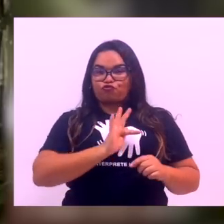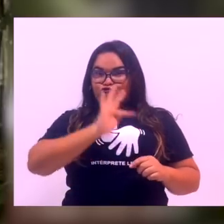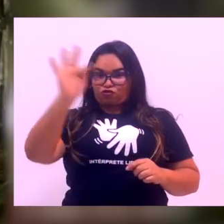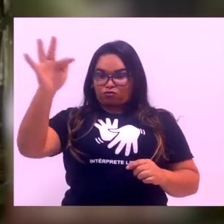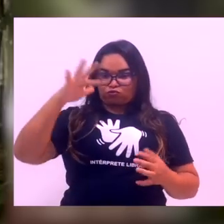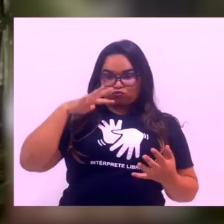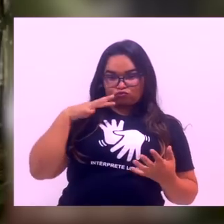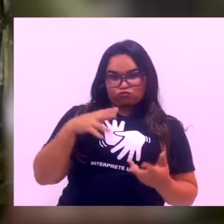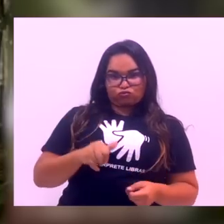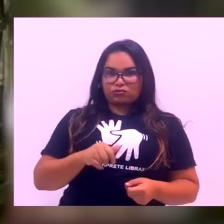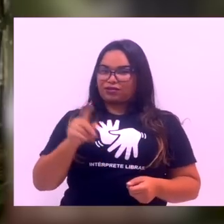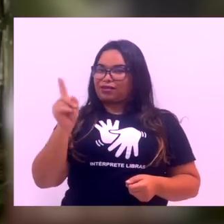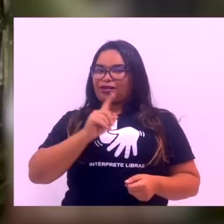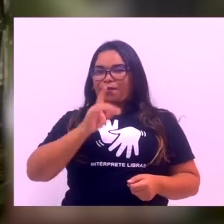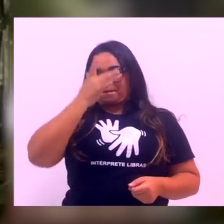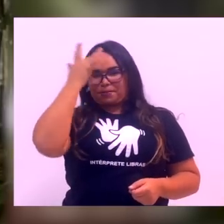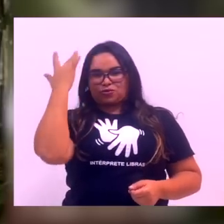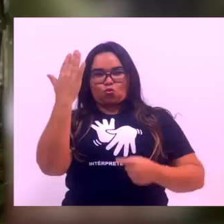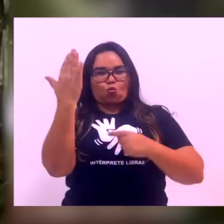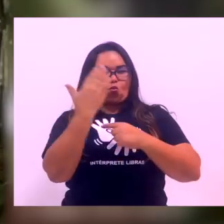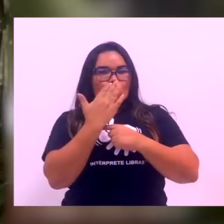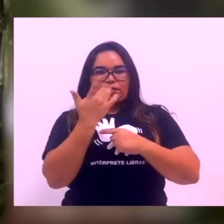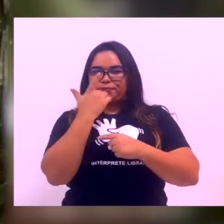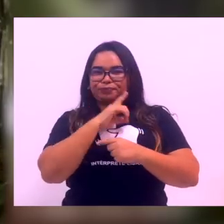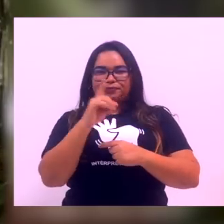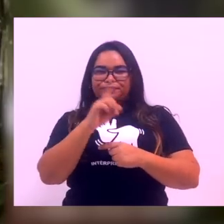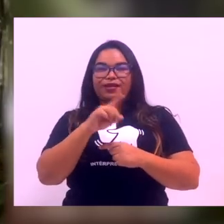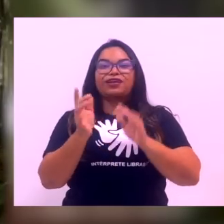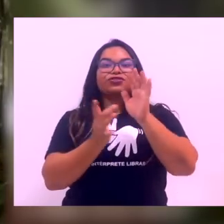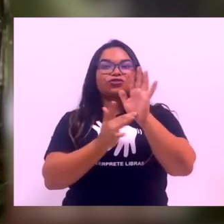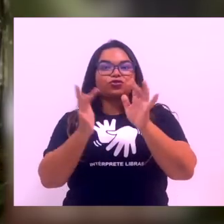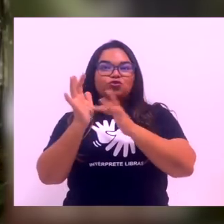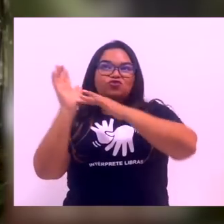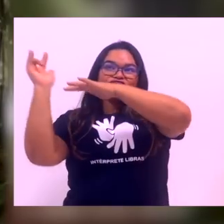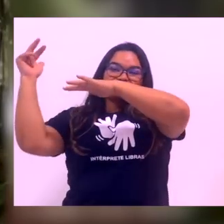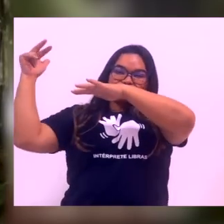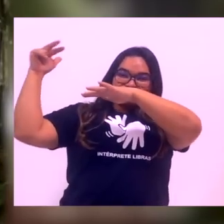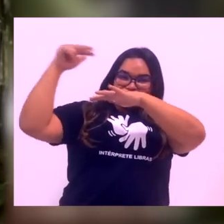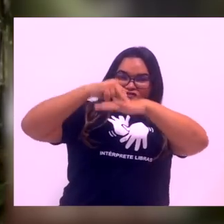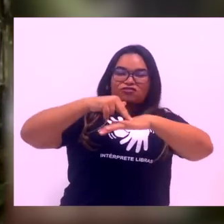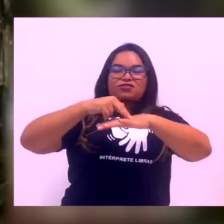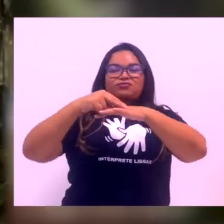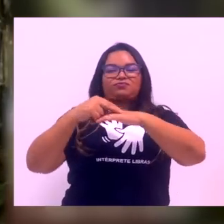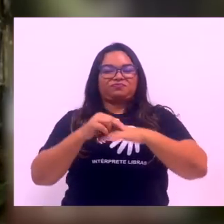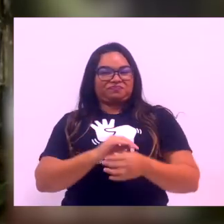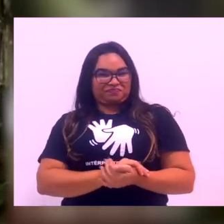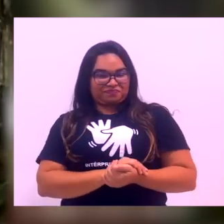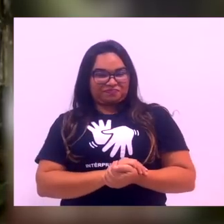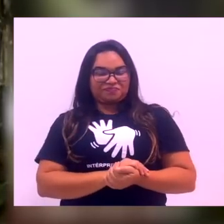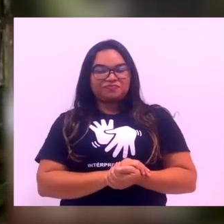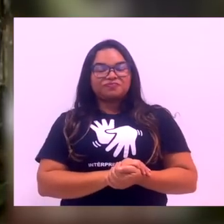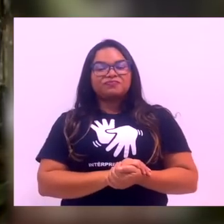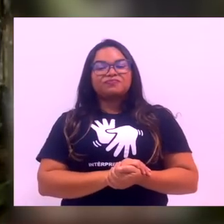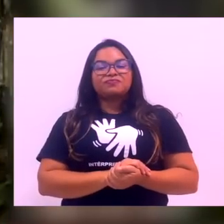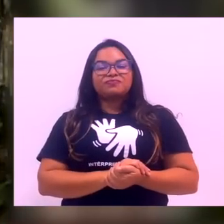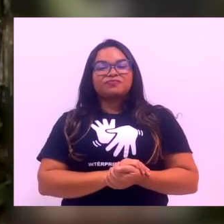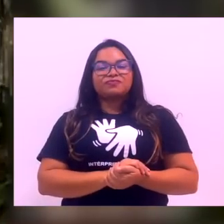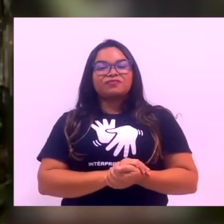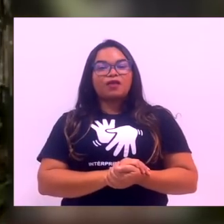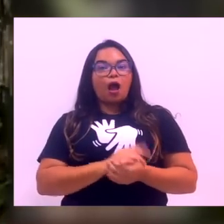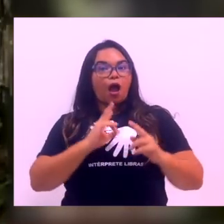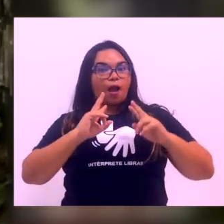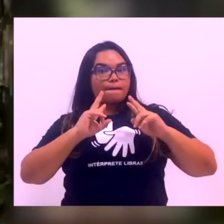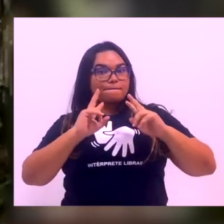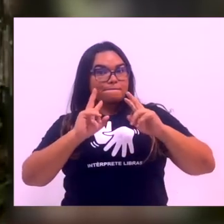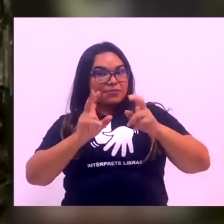essa superpotência, eu tenho notícias para você. A intervenção final é uma intervenção divina. É a segunda